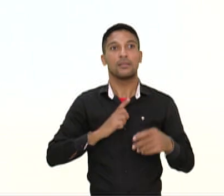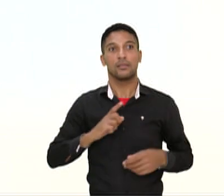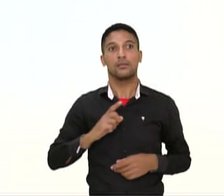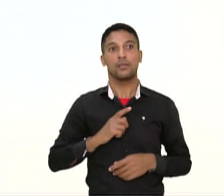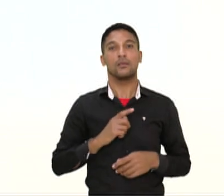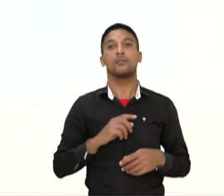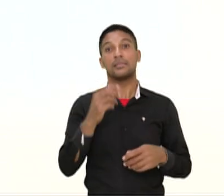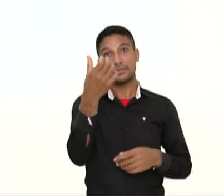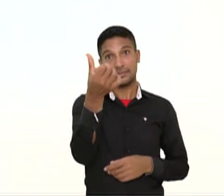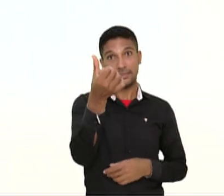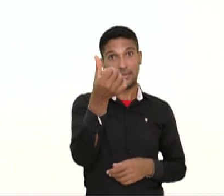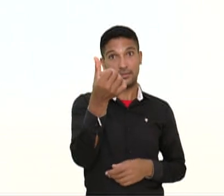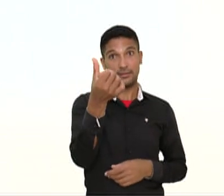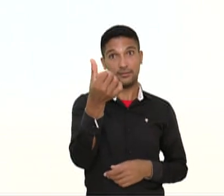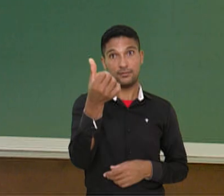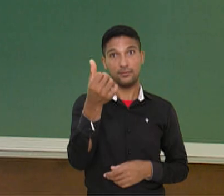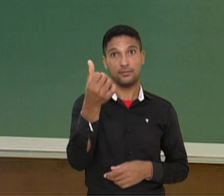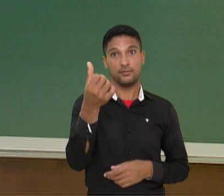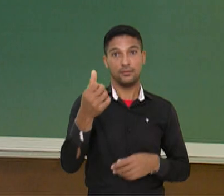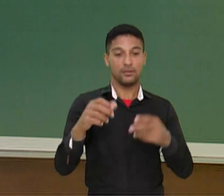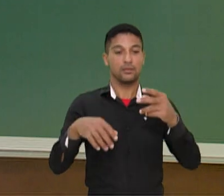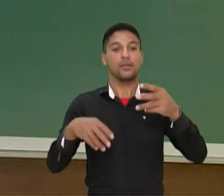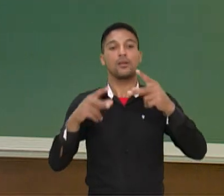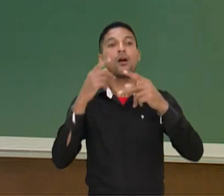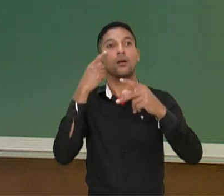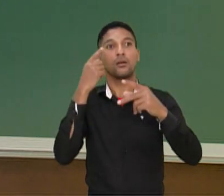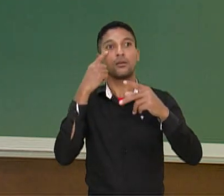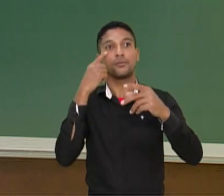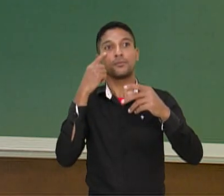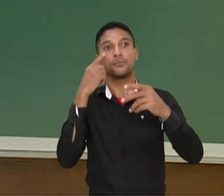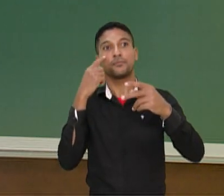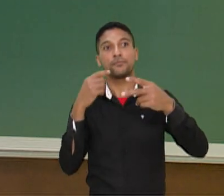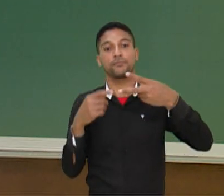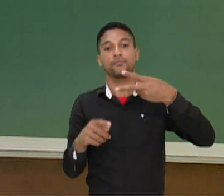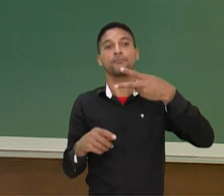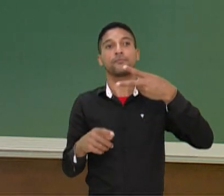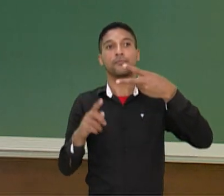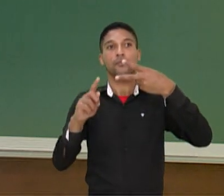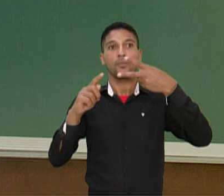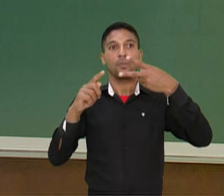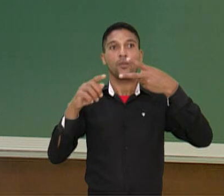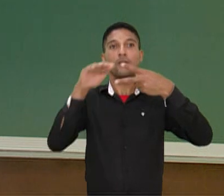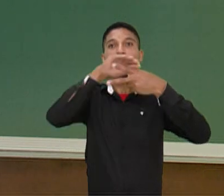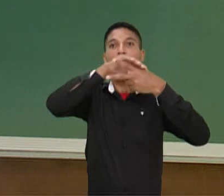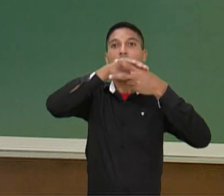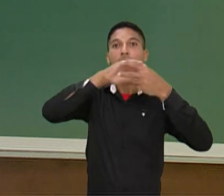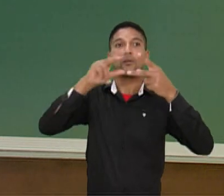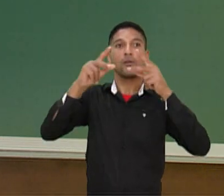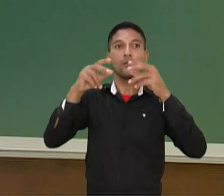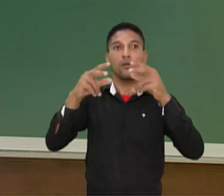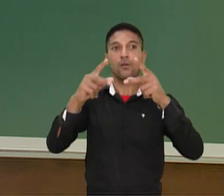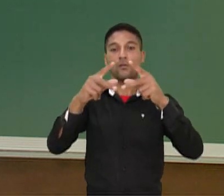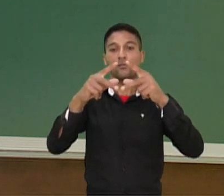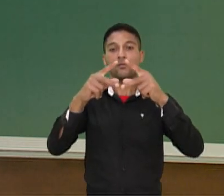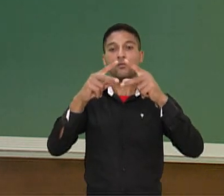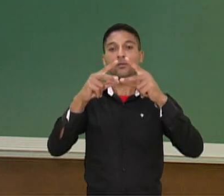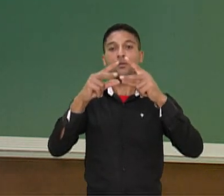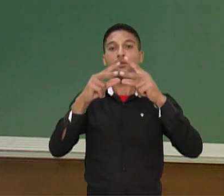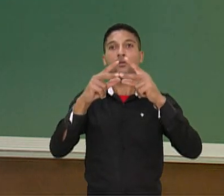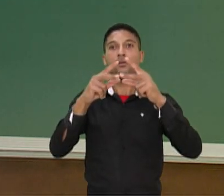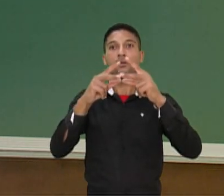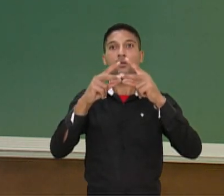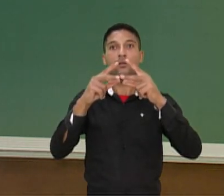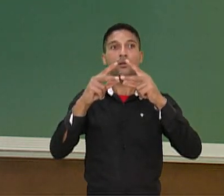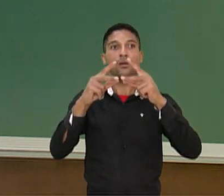hexágono. Aqui está escrito 150 graus. Eu já sei que é 150. Não está faltando nada. Aqui